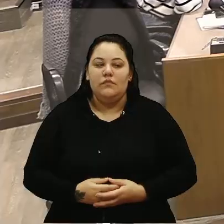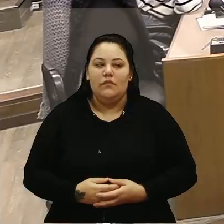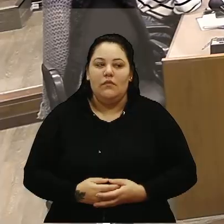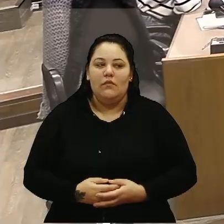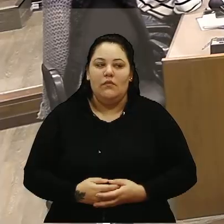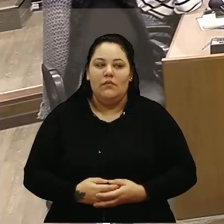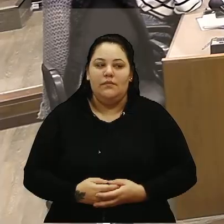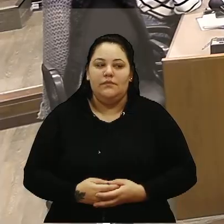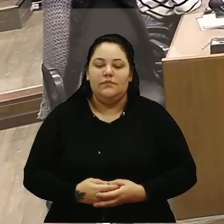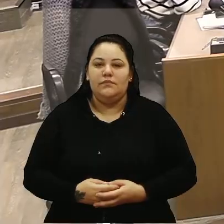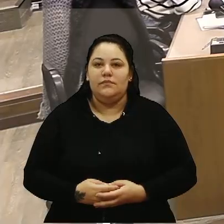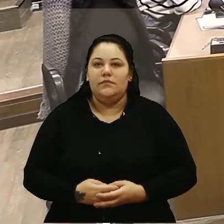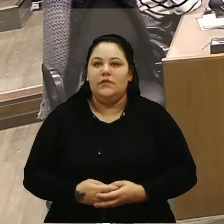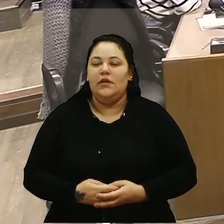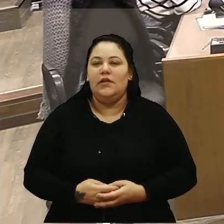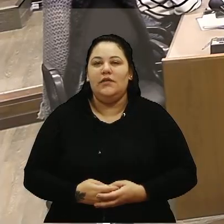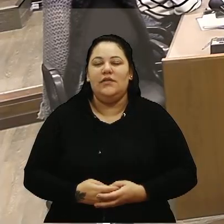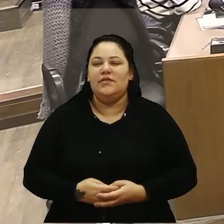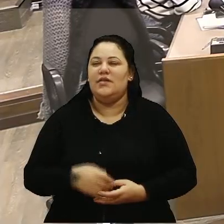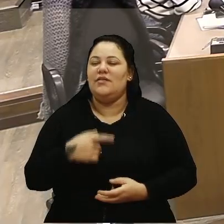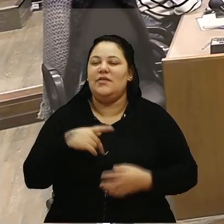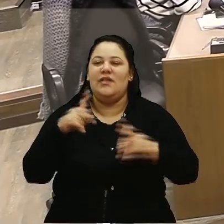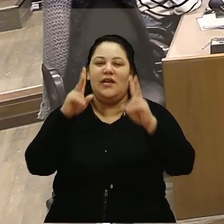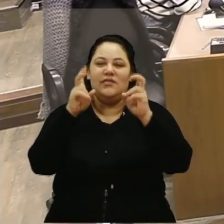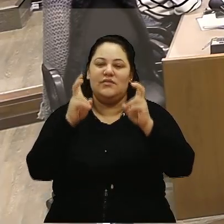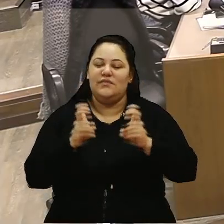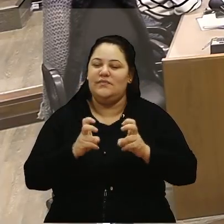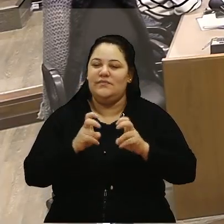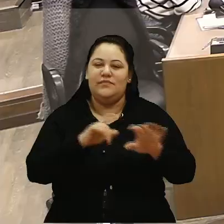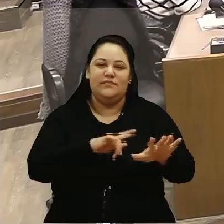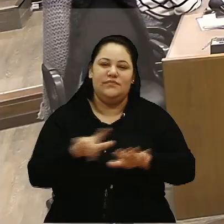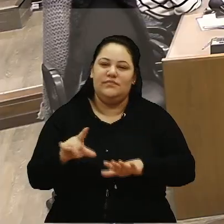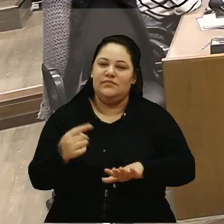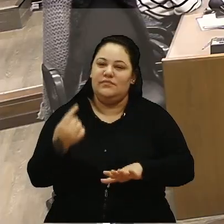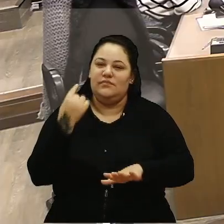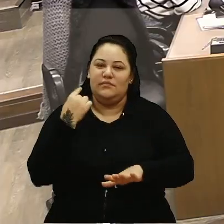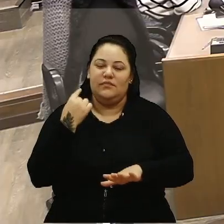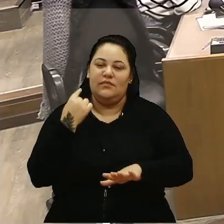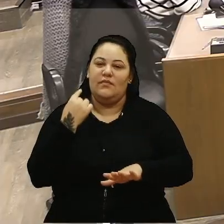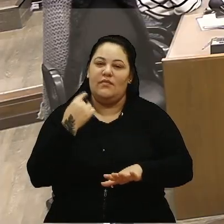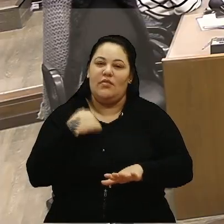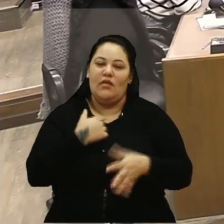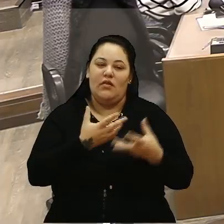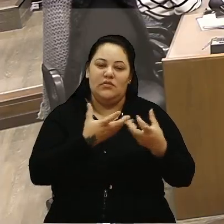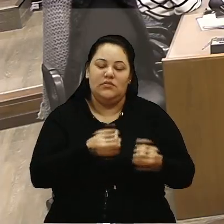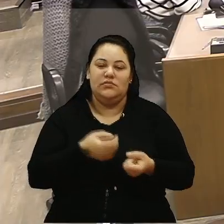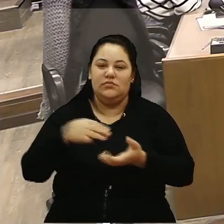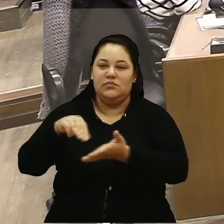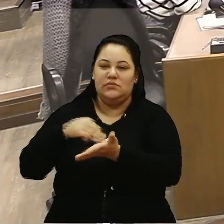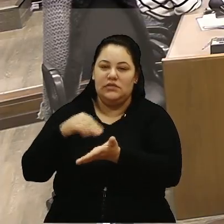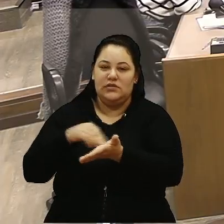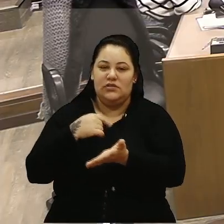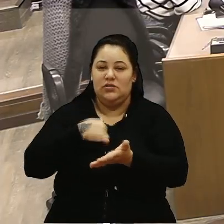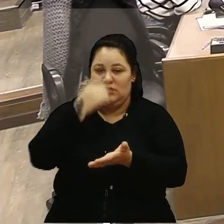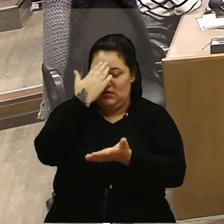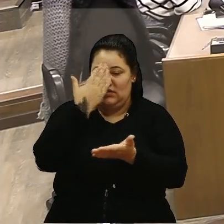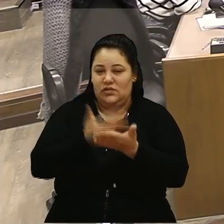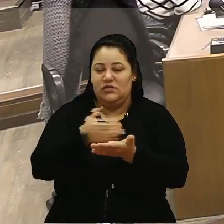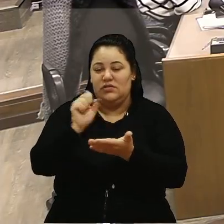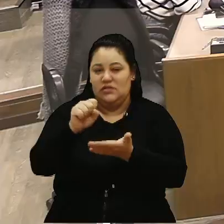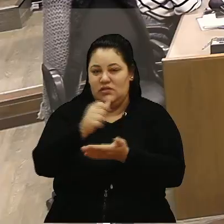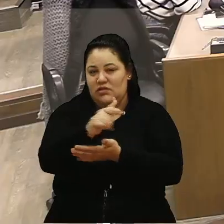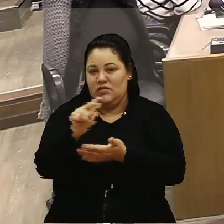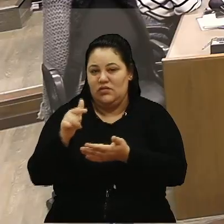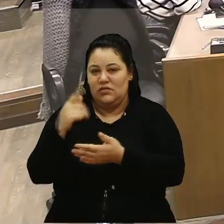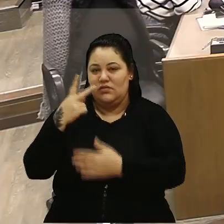Bom, a gente começou a falar sobre esse assunto semana passada, quando eu recebi várias mensagens, e acredito que demais vereadores também